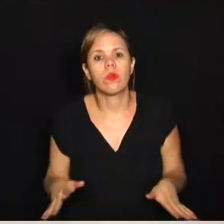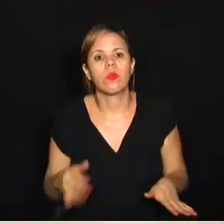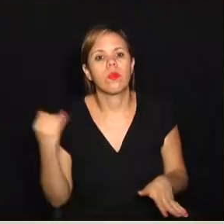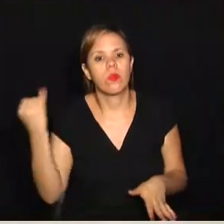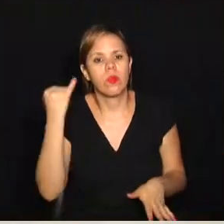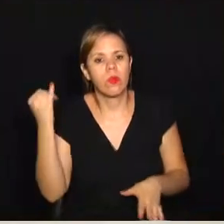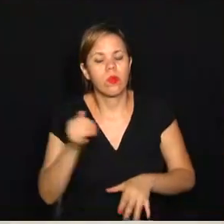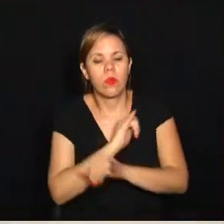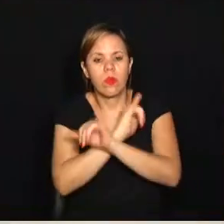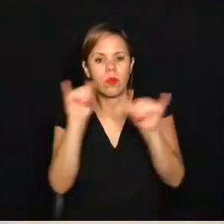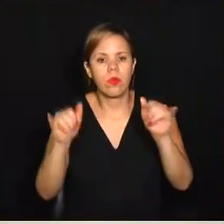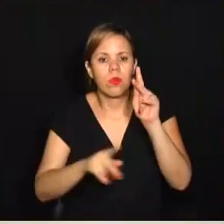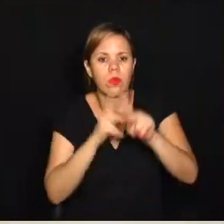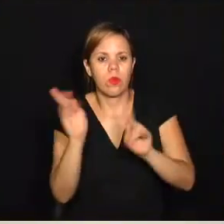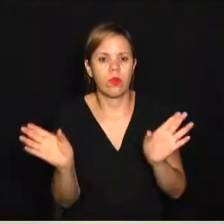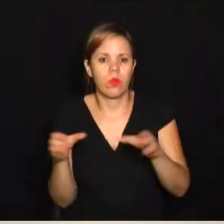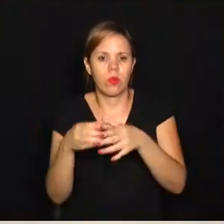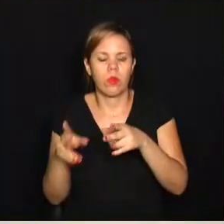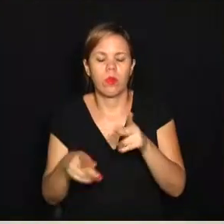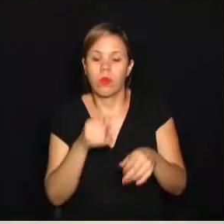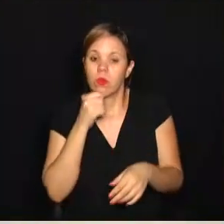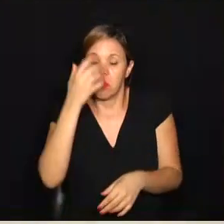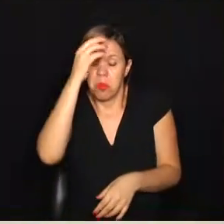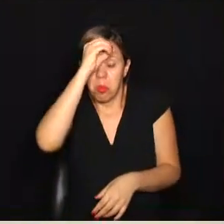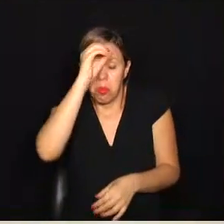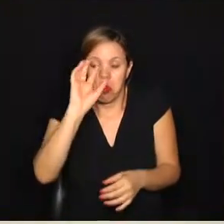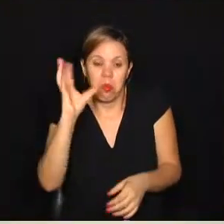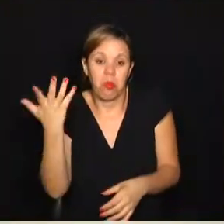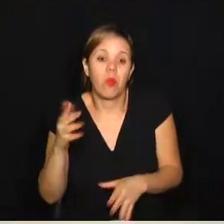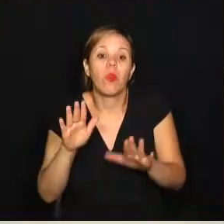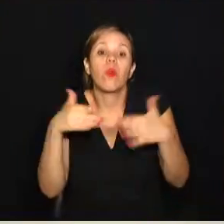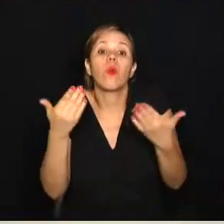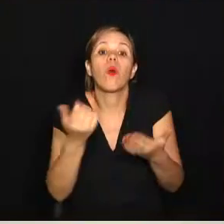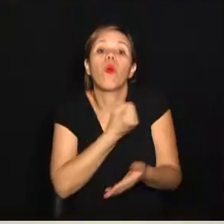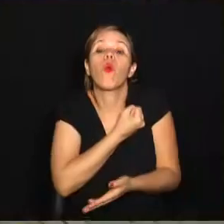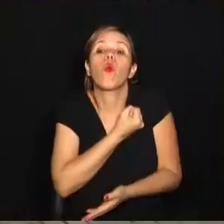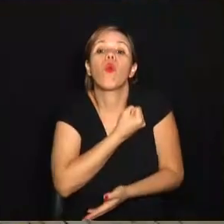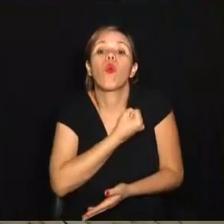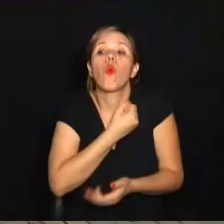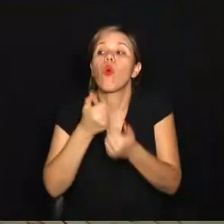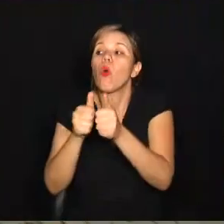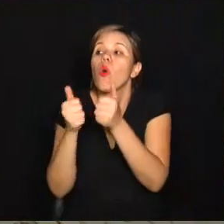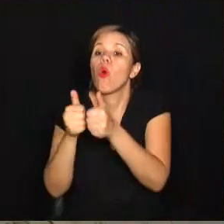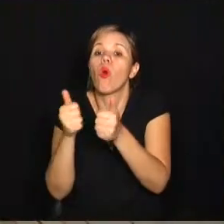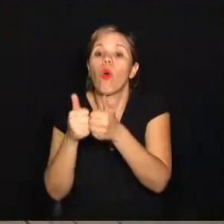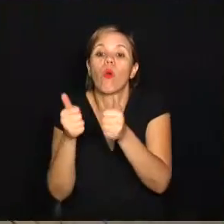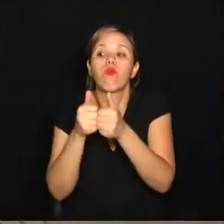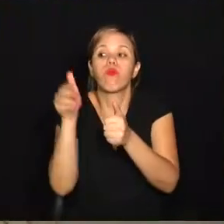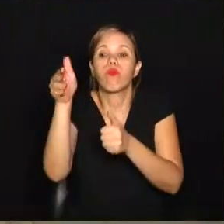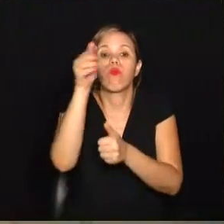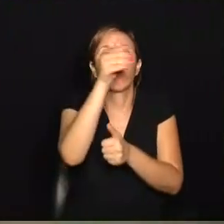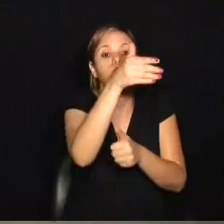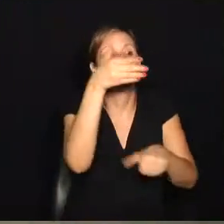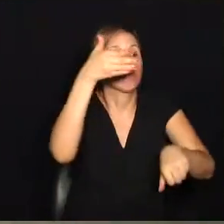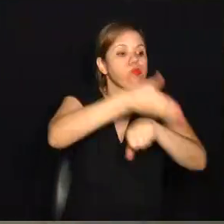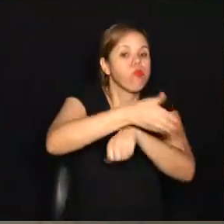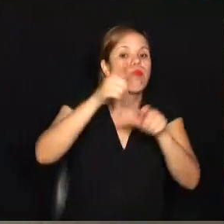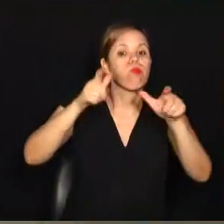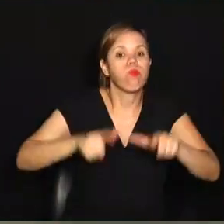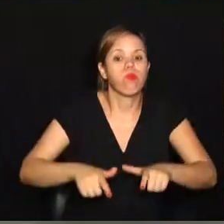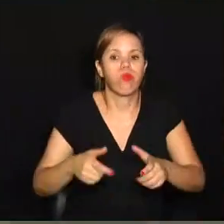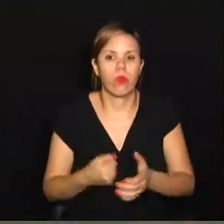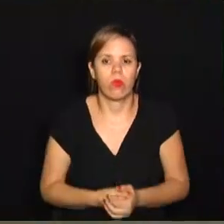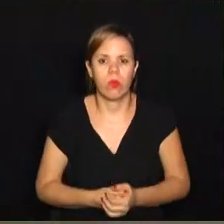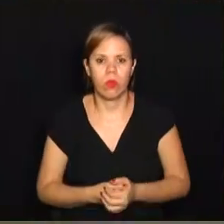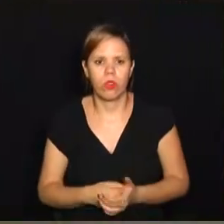inclusive para informar a comunidade que não está tão bem informada, sobre quais são os ônibus, as linhas de ônibus que atendem esse ponto, que é um ponto onde,